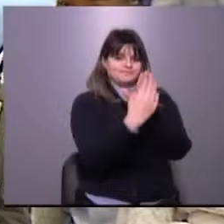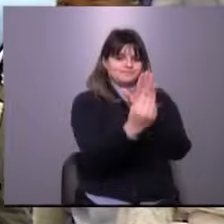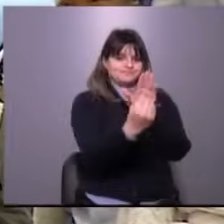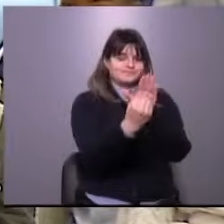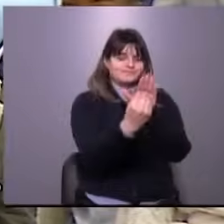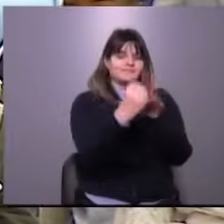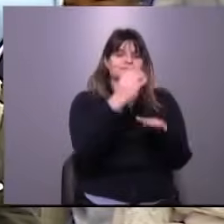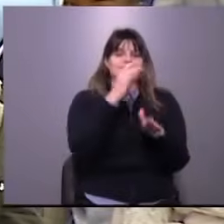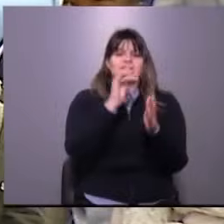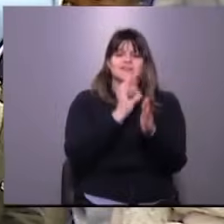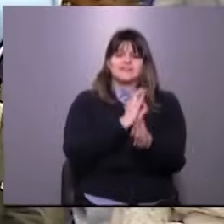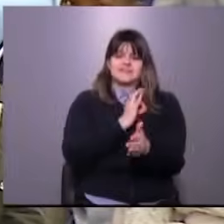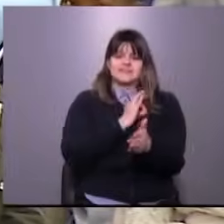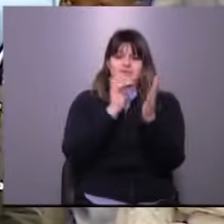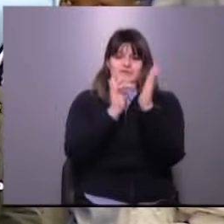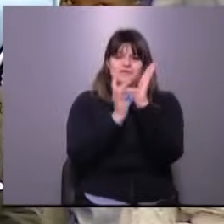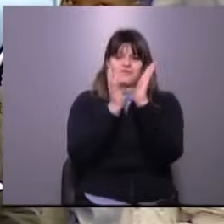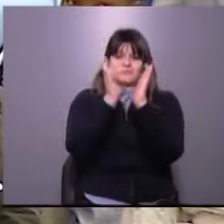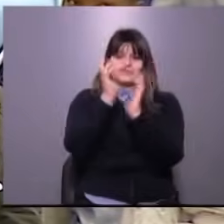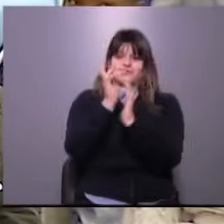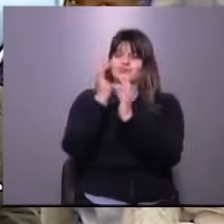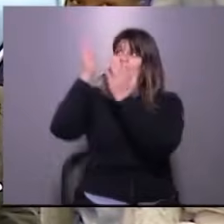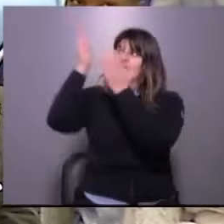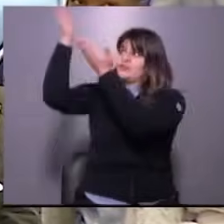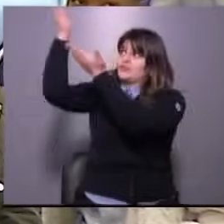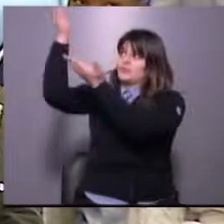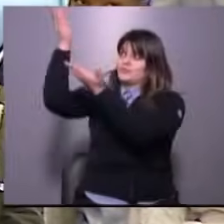oremos.